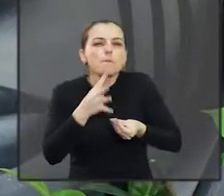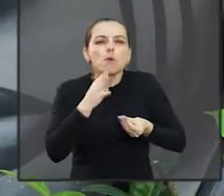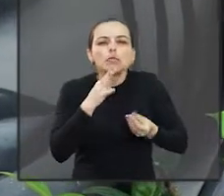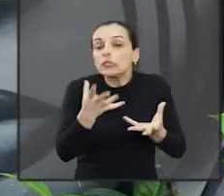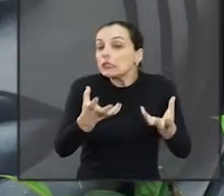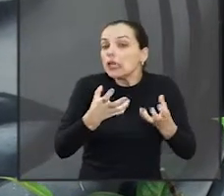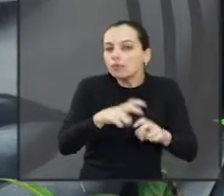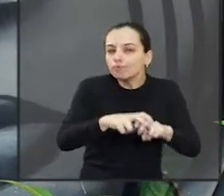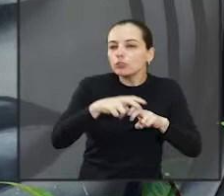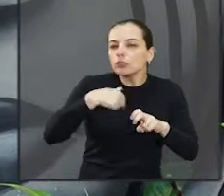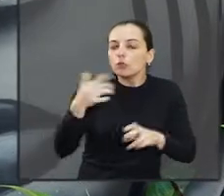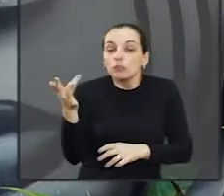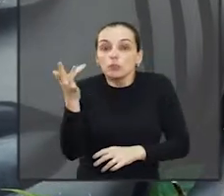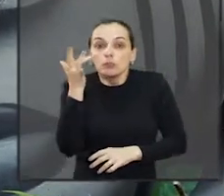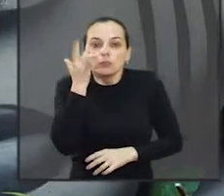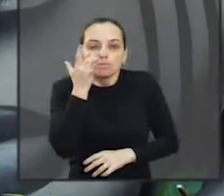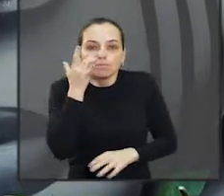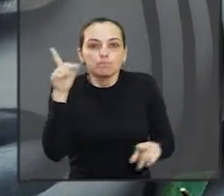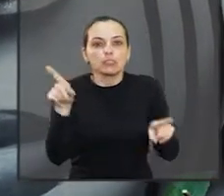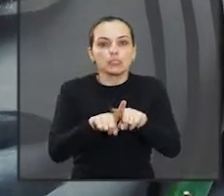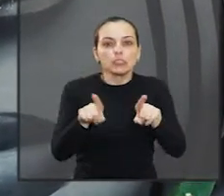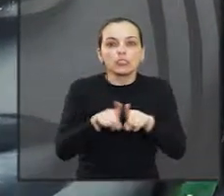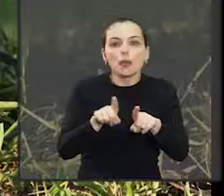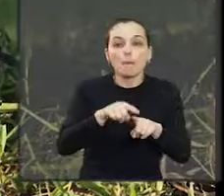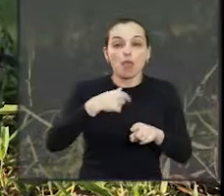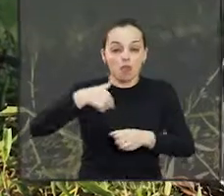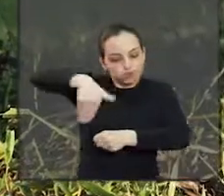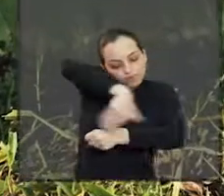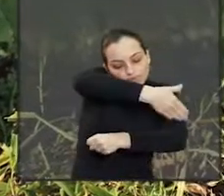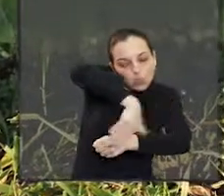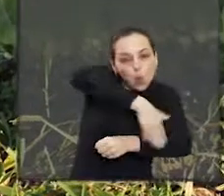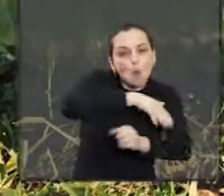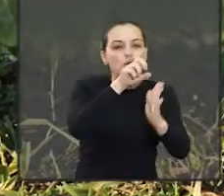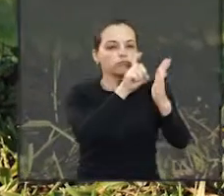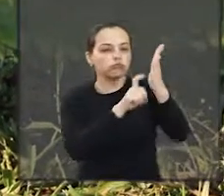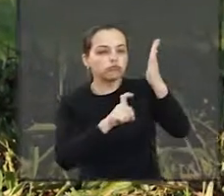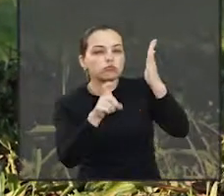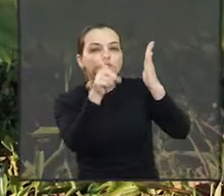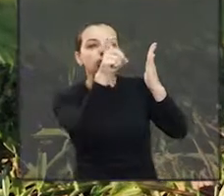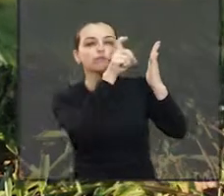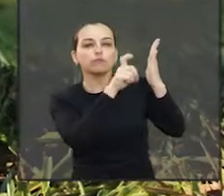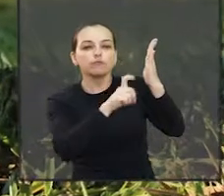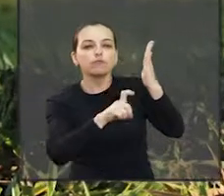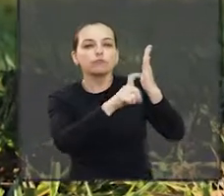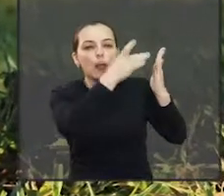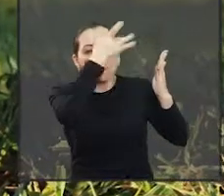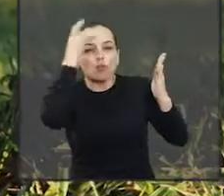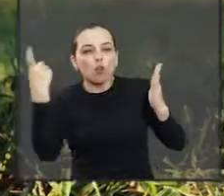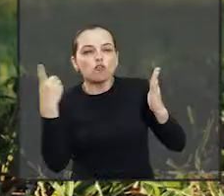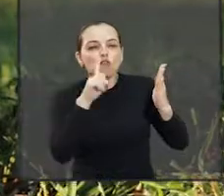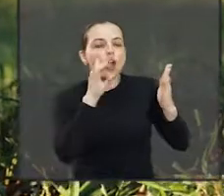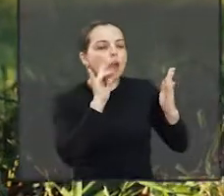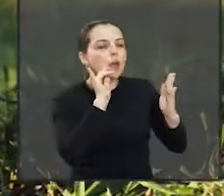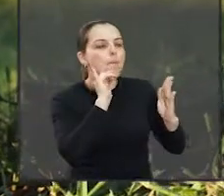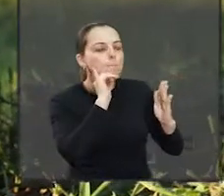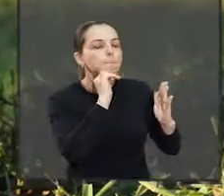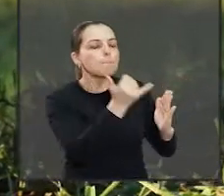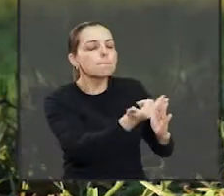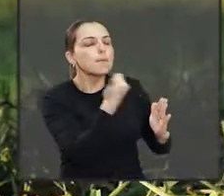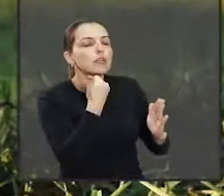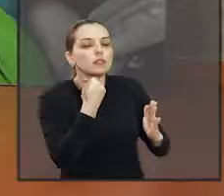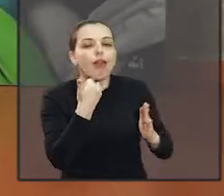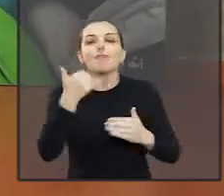causa disso. Pô, tipo, os caras têm interesse, eles querem saber, eles querem entender aquilo lá que você tá fazendo. Então isso foi um negócio que eu achei impressionante, assim, o